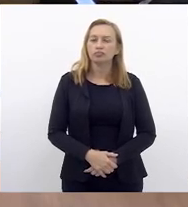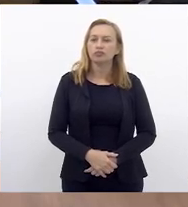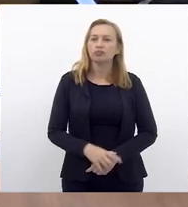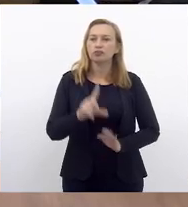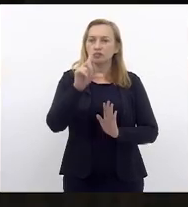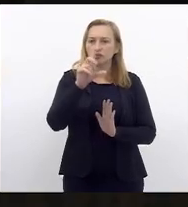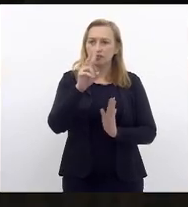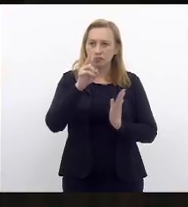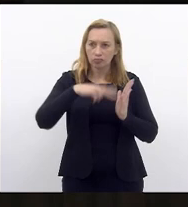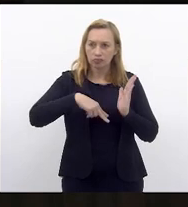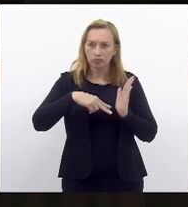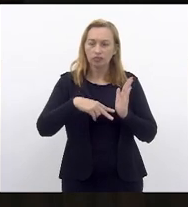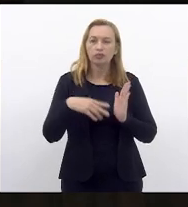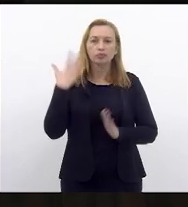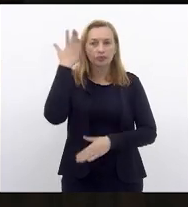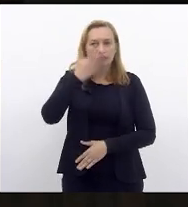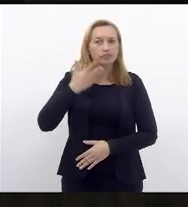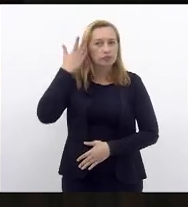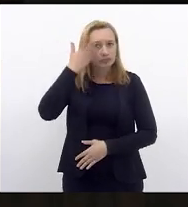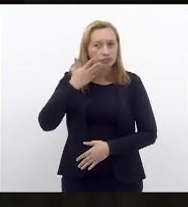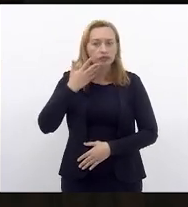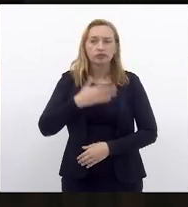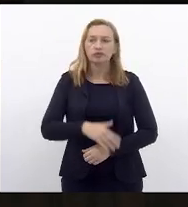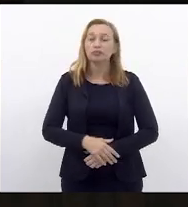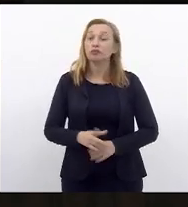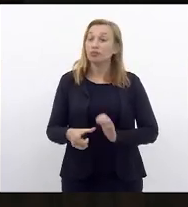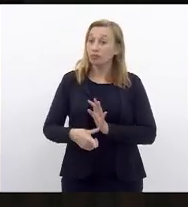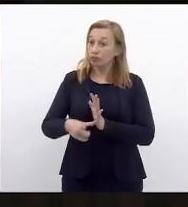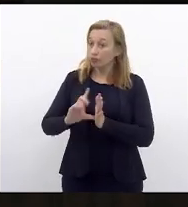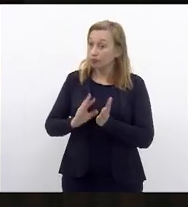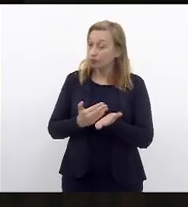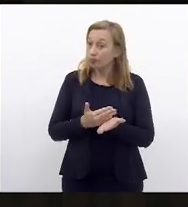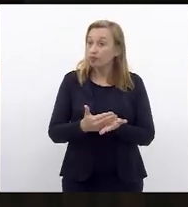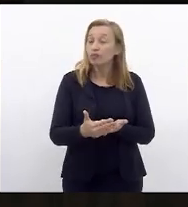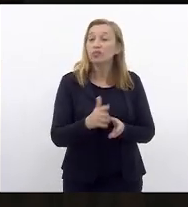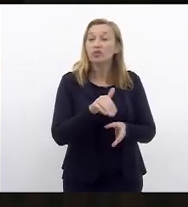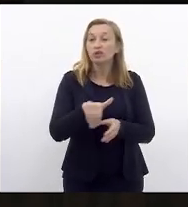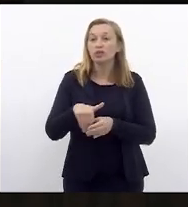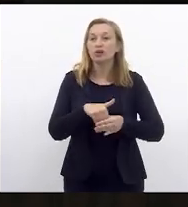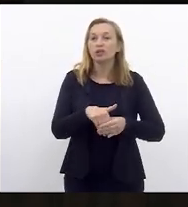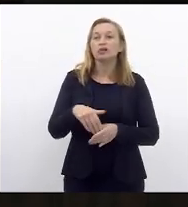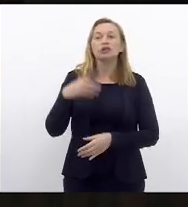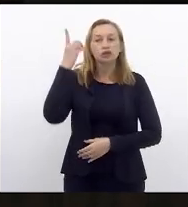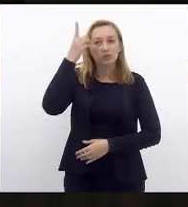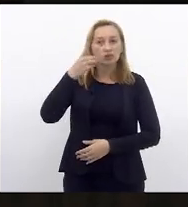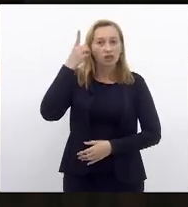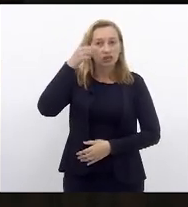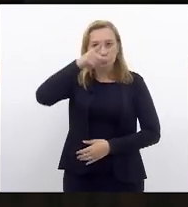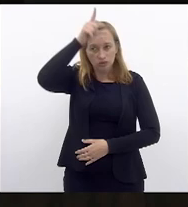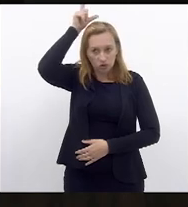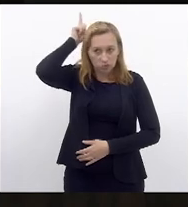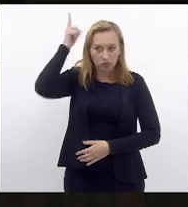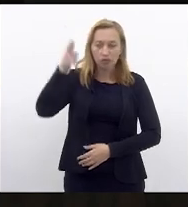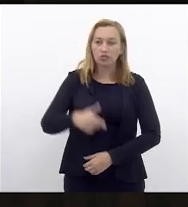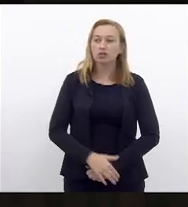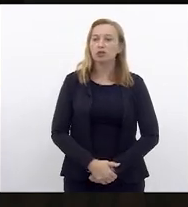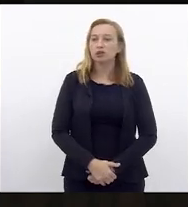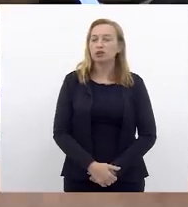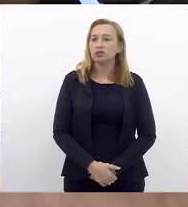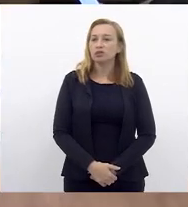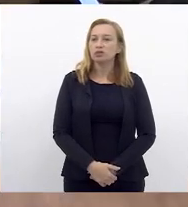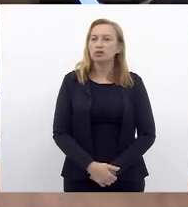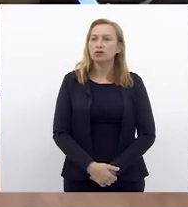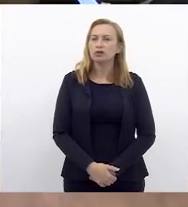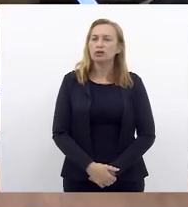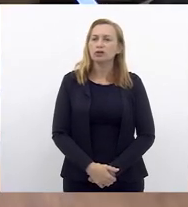Lida a mensagem, o parecer, antes de dar início à votação, com a palavra o deputado Luiz Paulo. Aqui eu